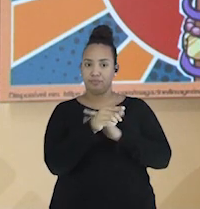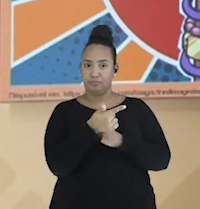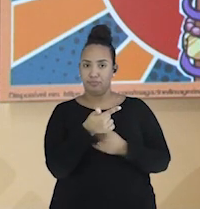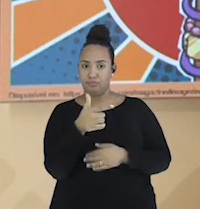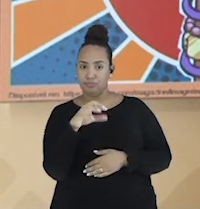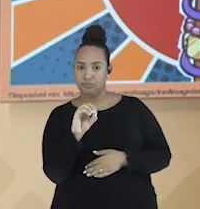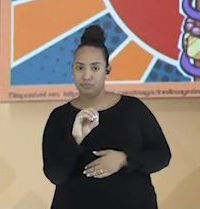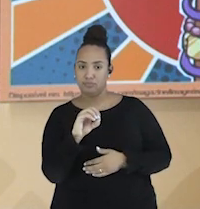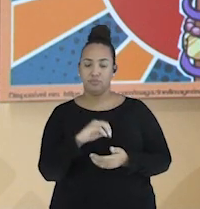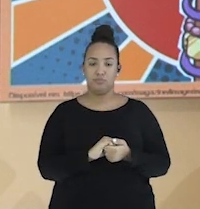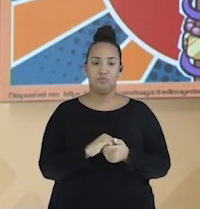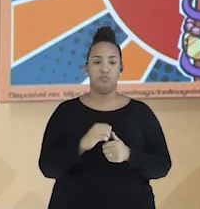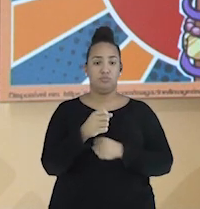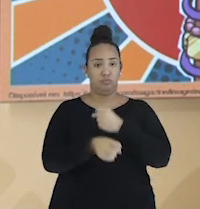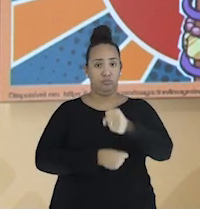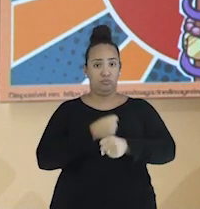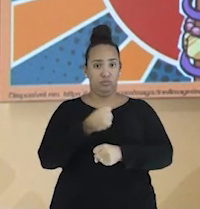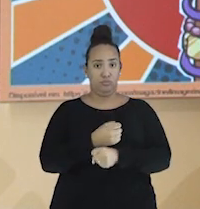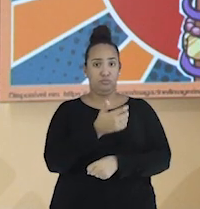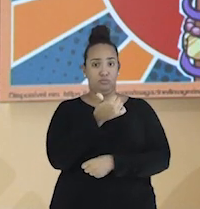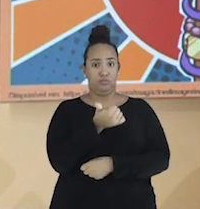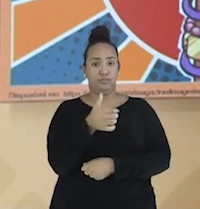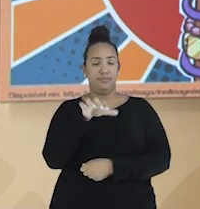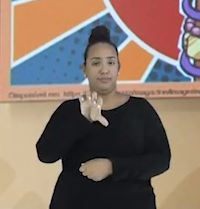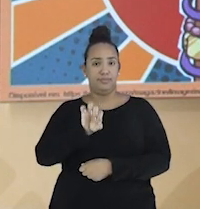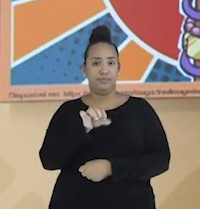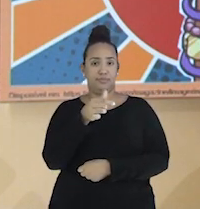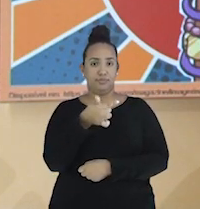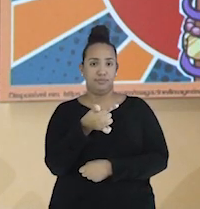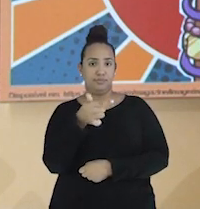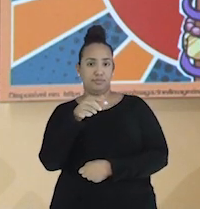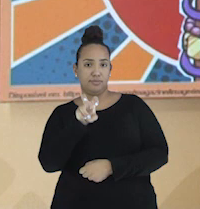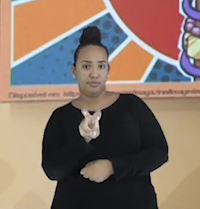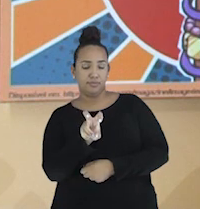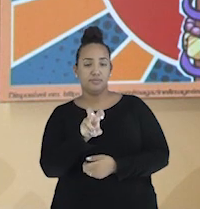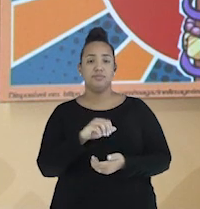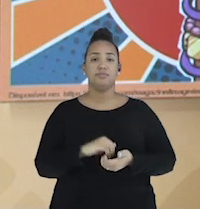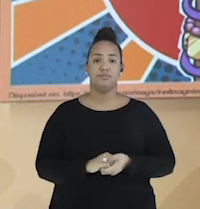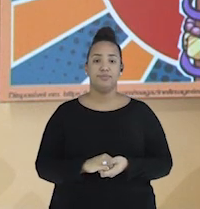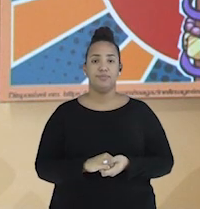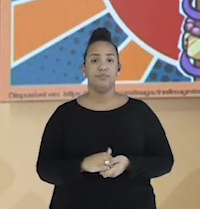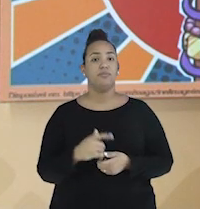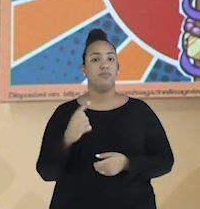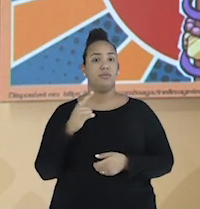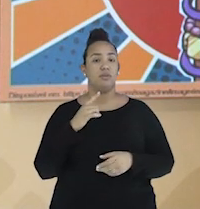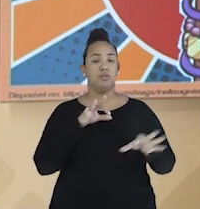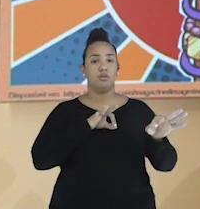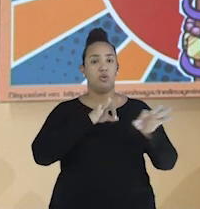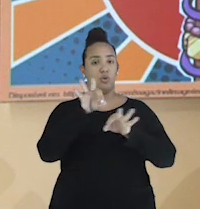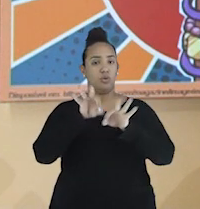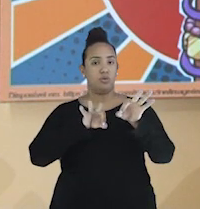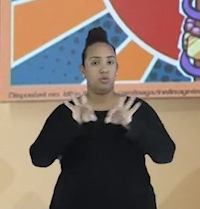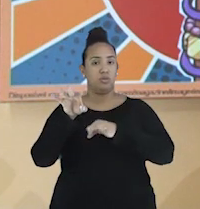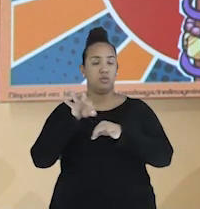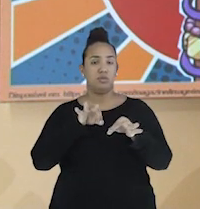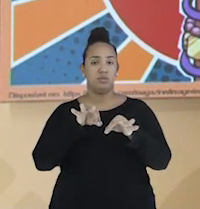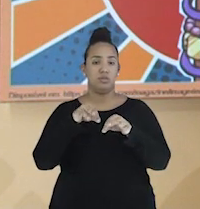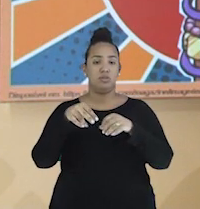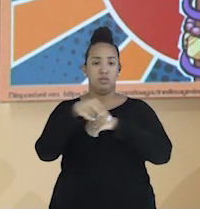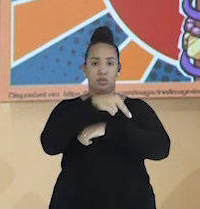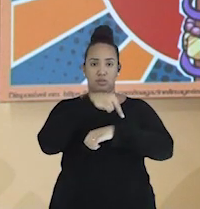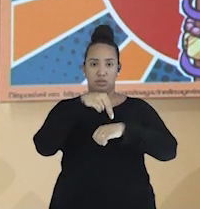70, o ano de 1975 foi designado pela Organização das